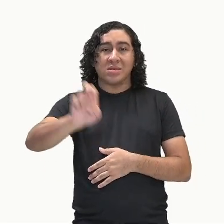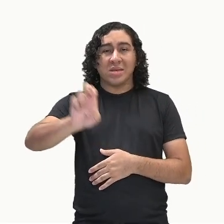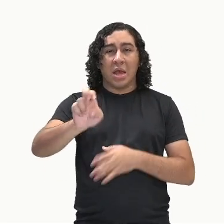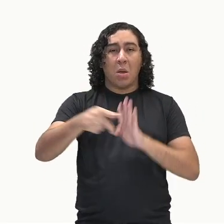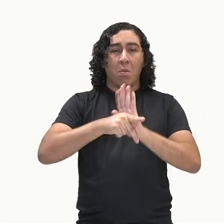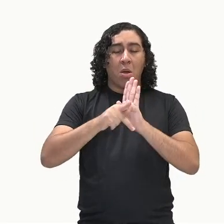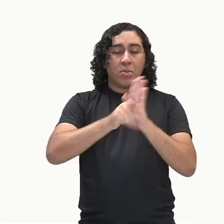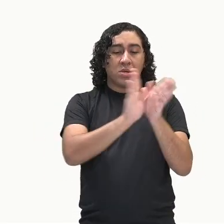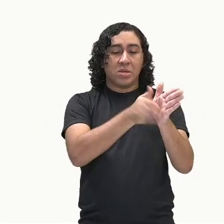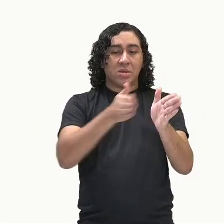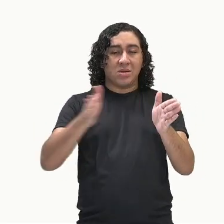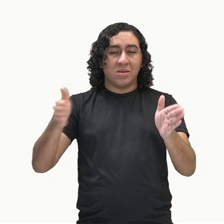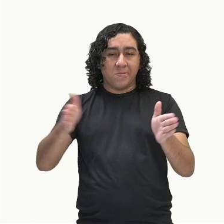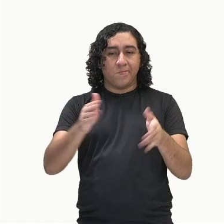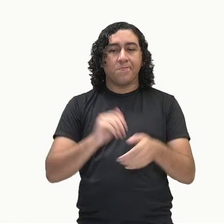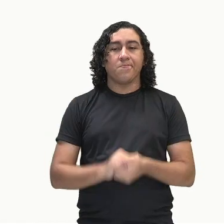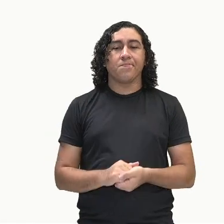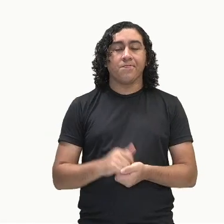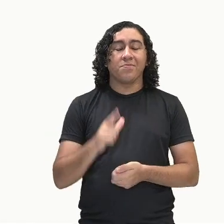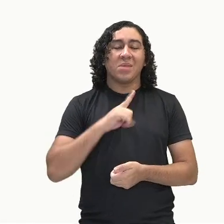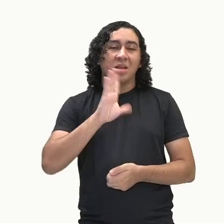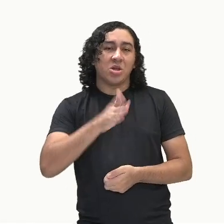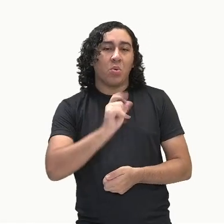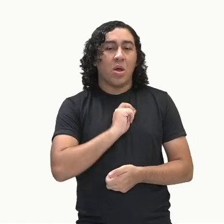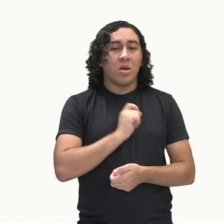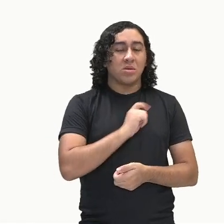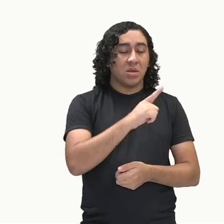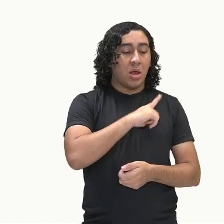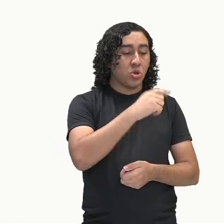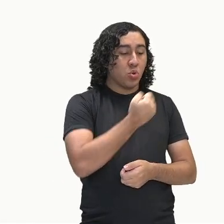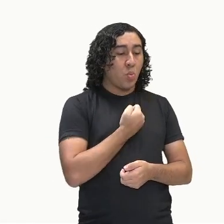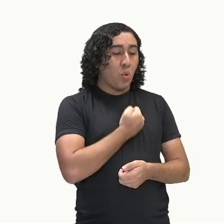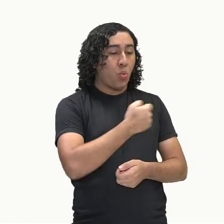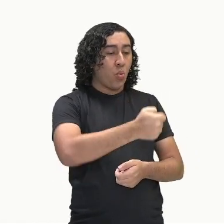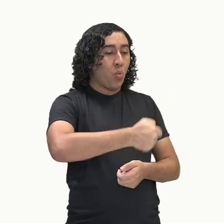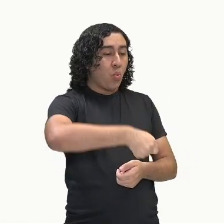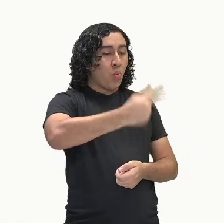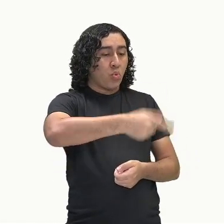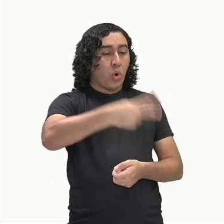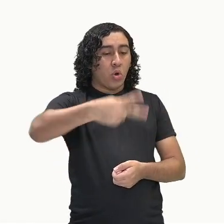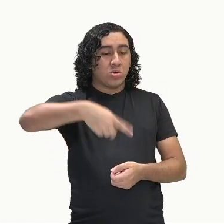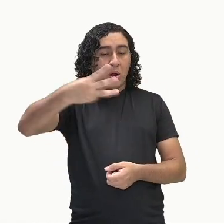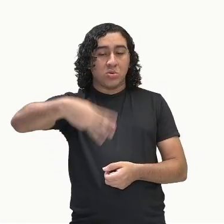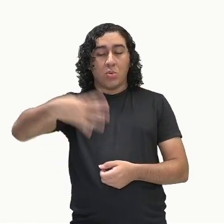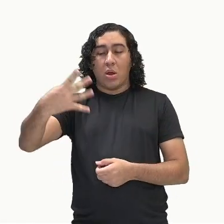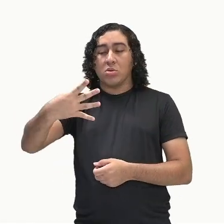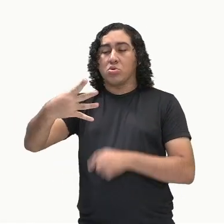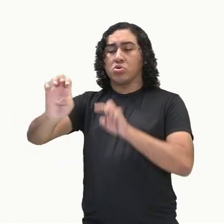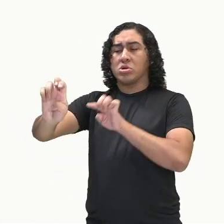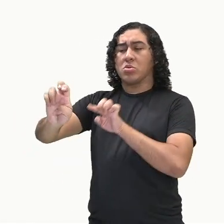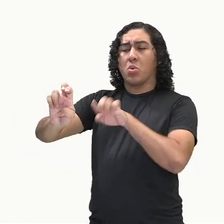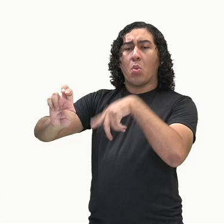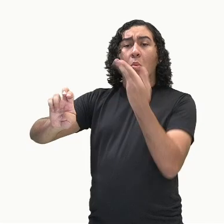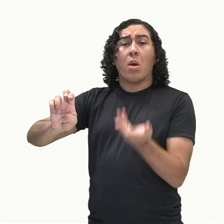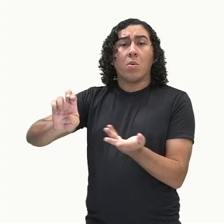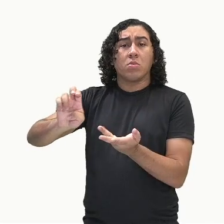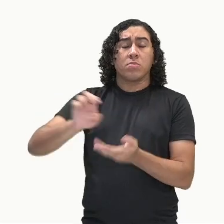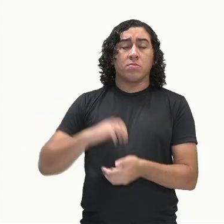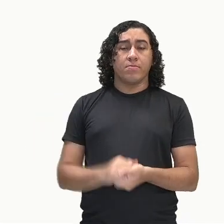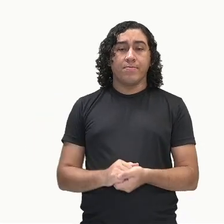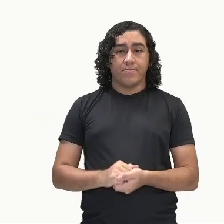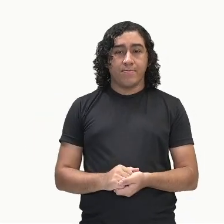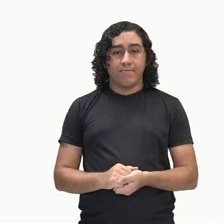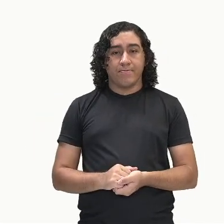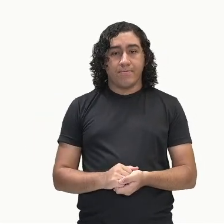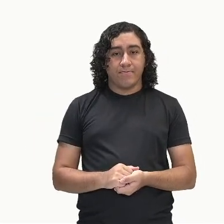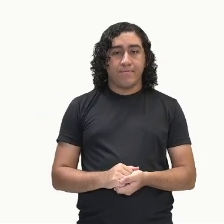Olha só, eu já tenho aqui, eu tenho 4 termos, né? Quem é o quinto termo dessa sequência? Como